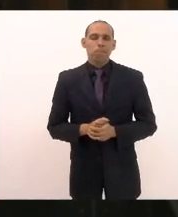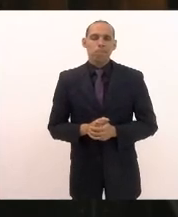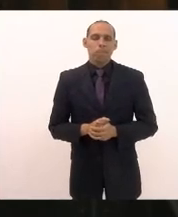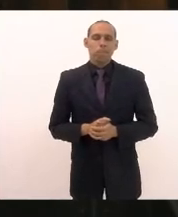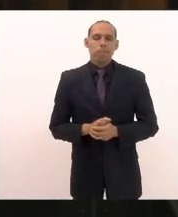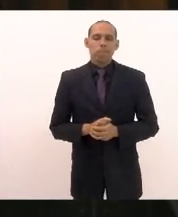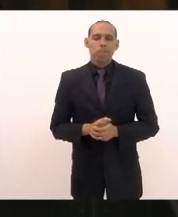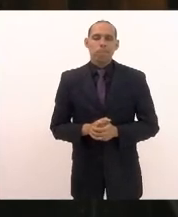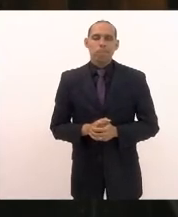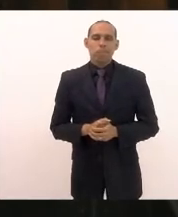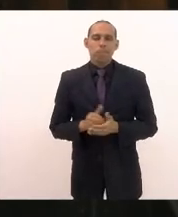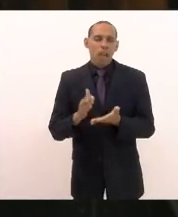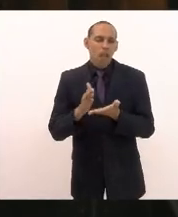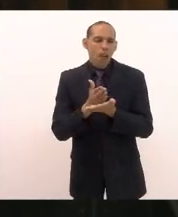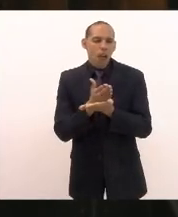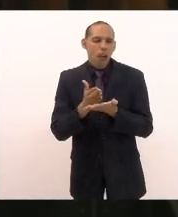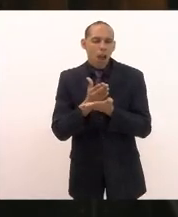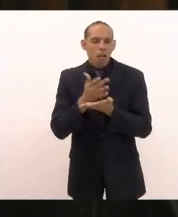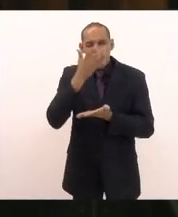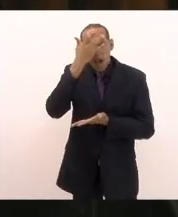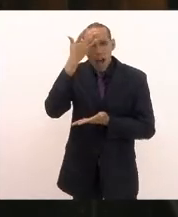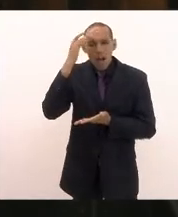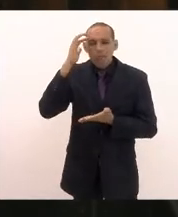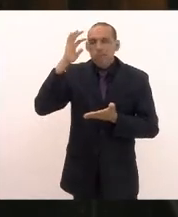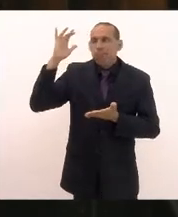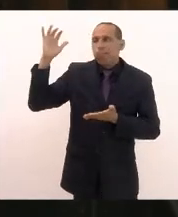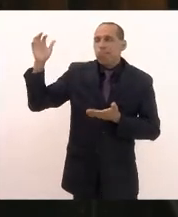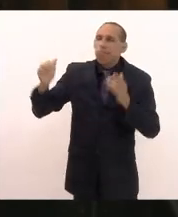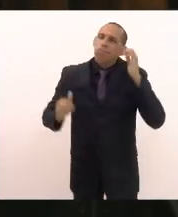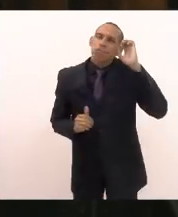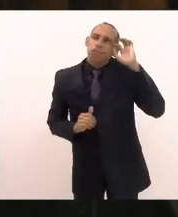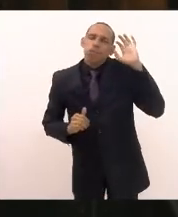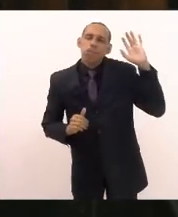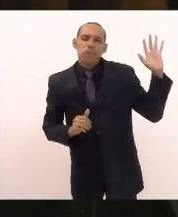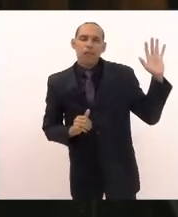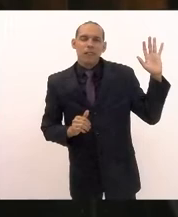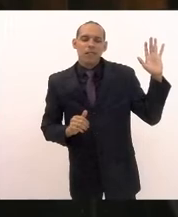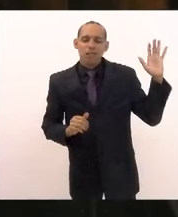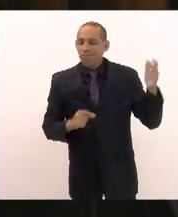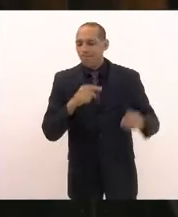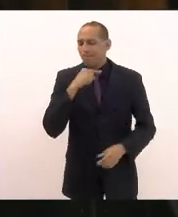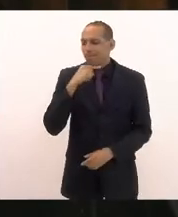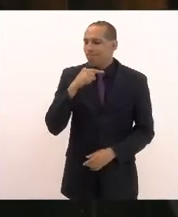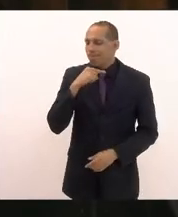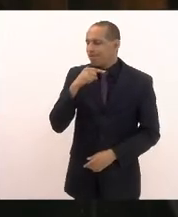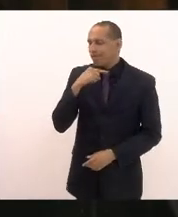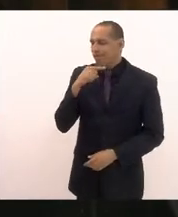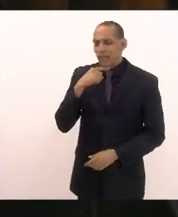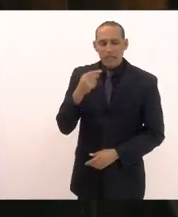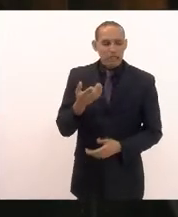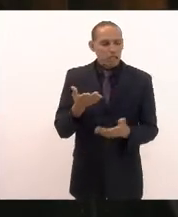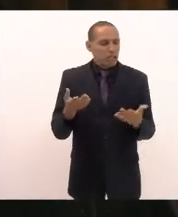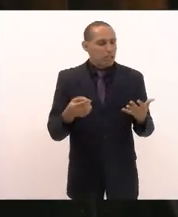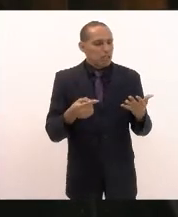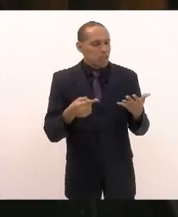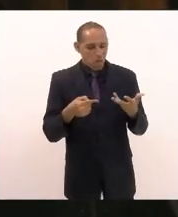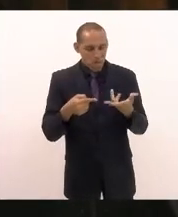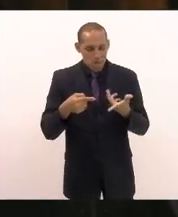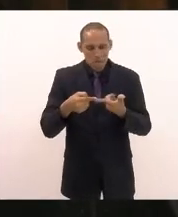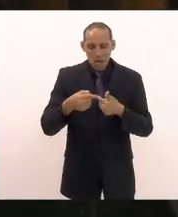que alguns pensadores, como não conseguiam lidar com os seus